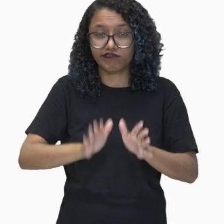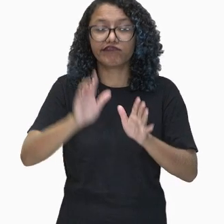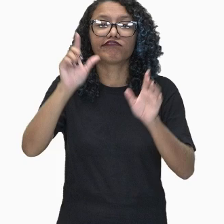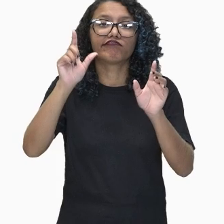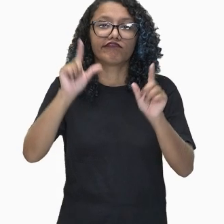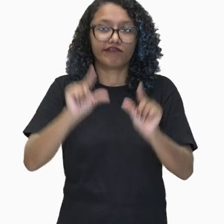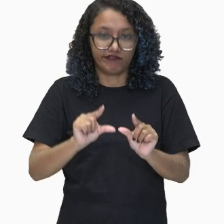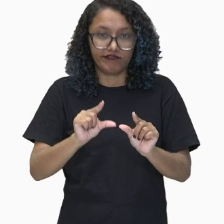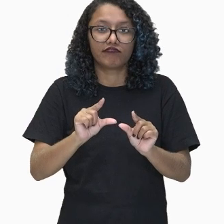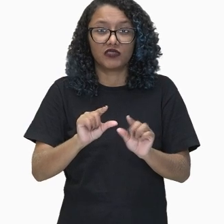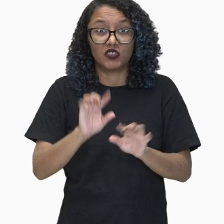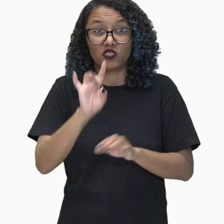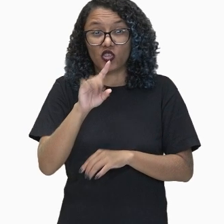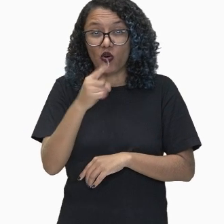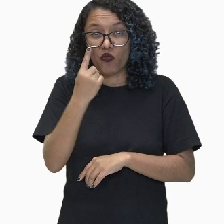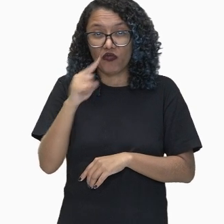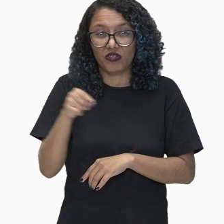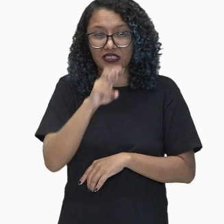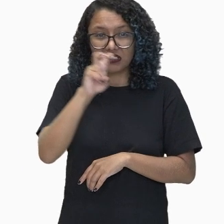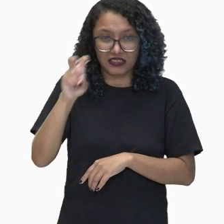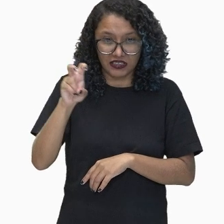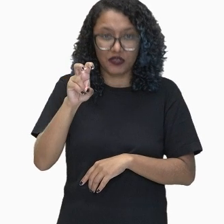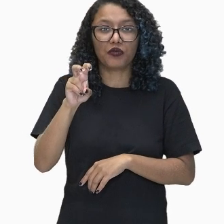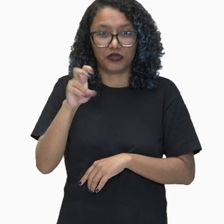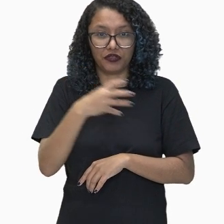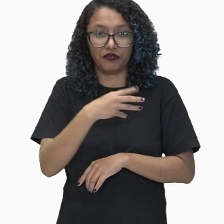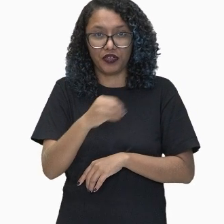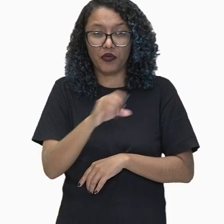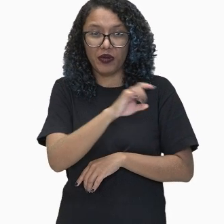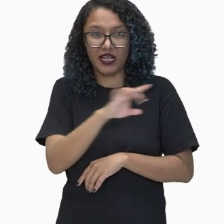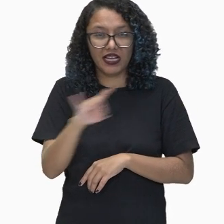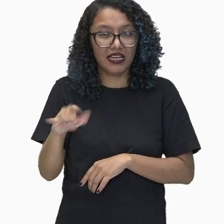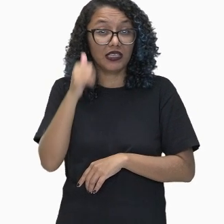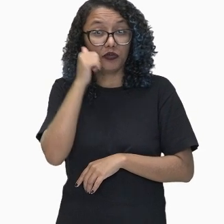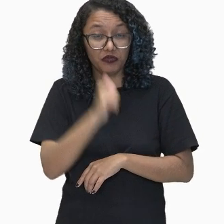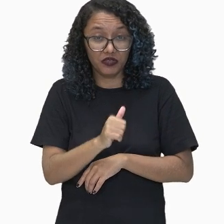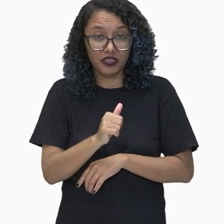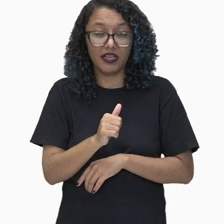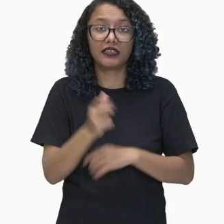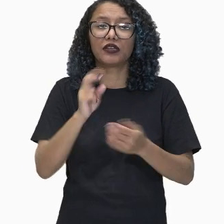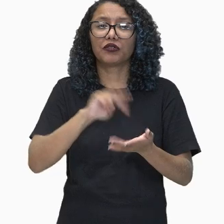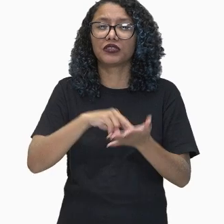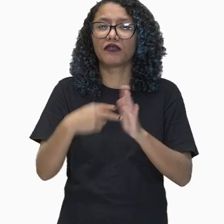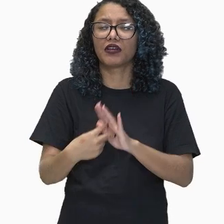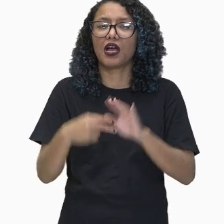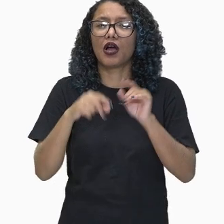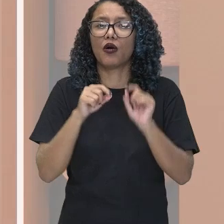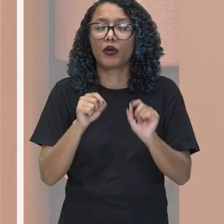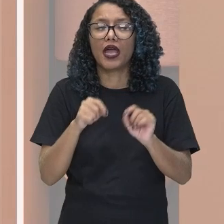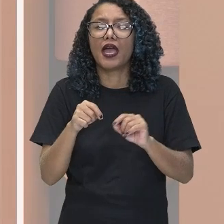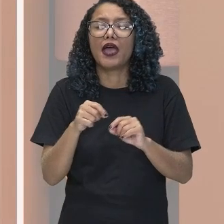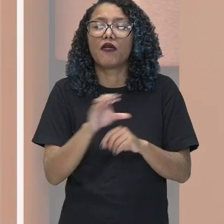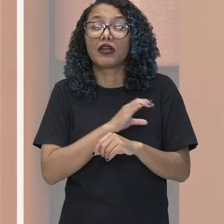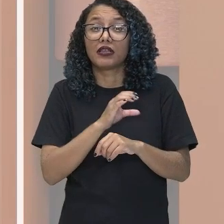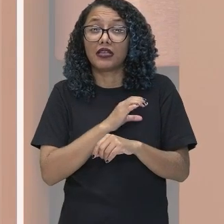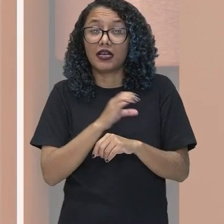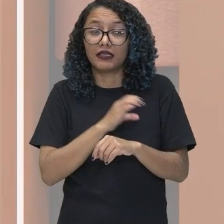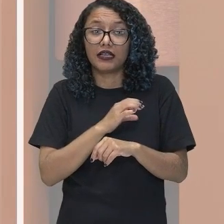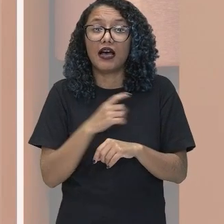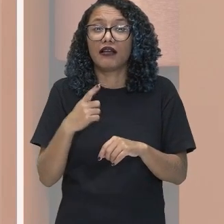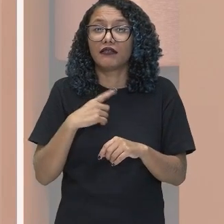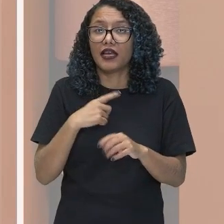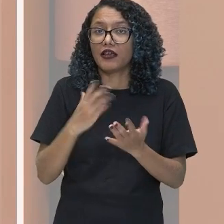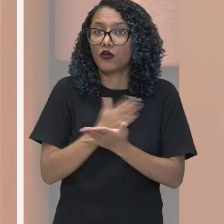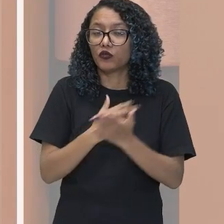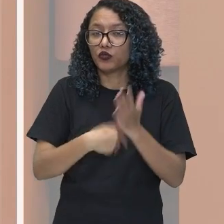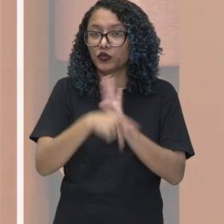apenas 1,5 filho por mulher, o que faz com que o Canadá seja um país que tenha políticas